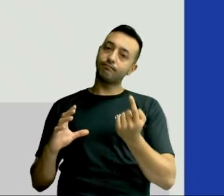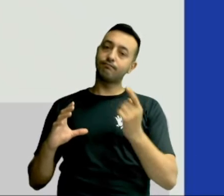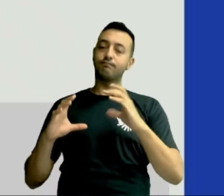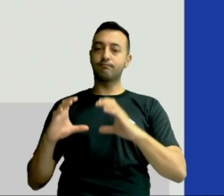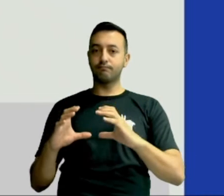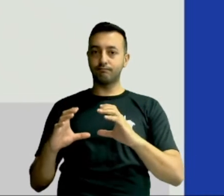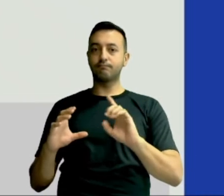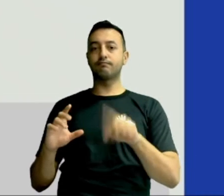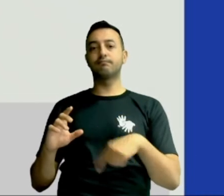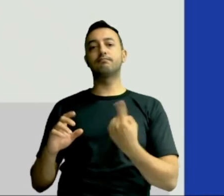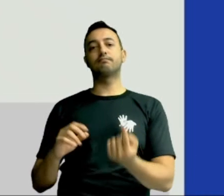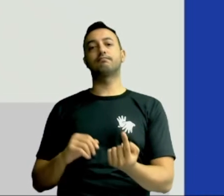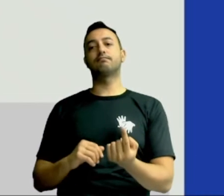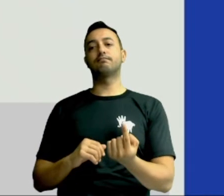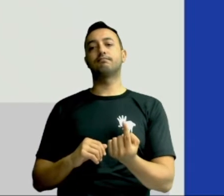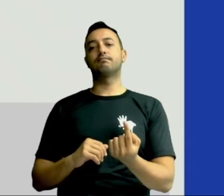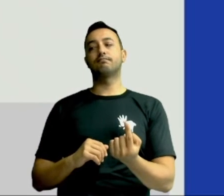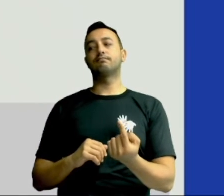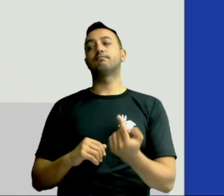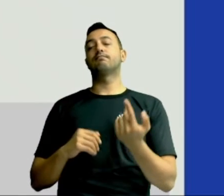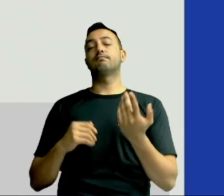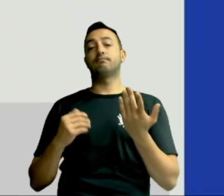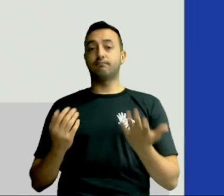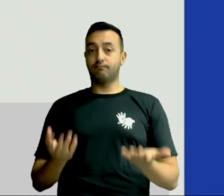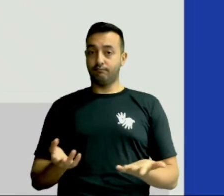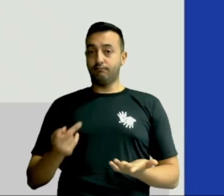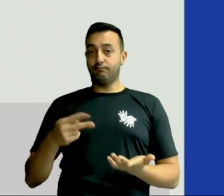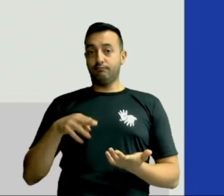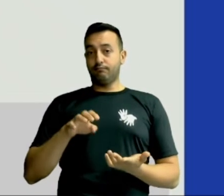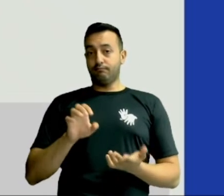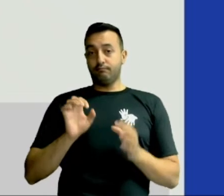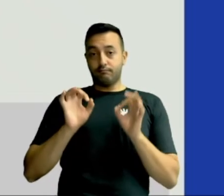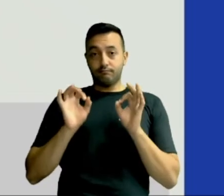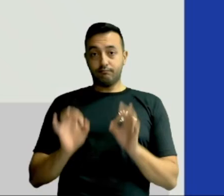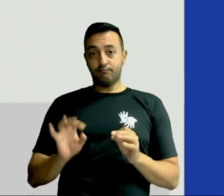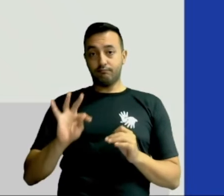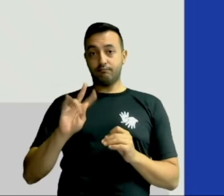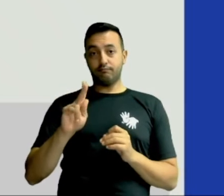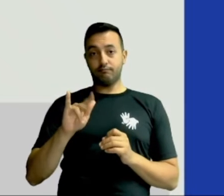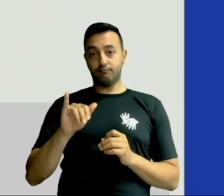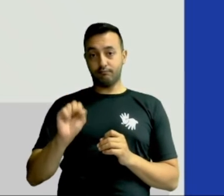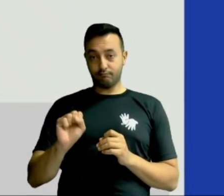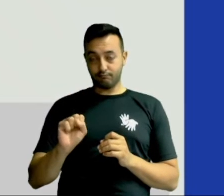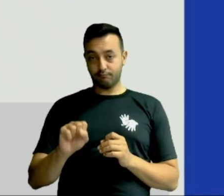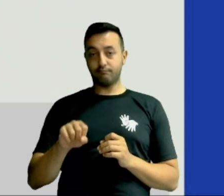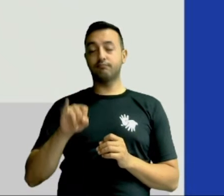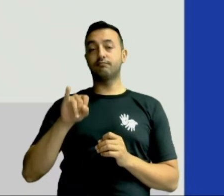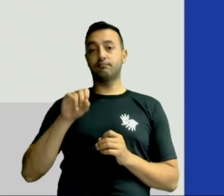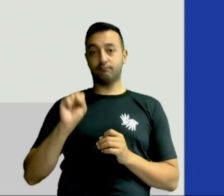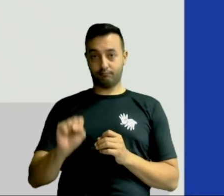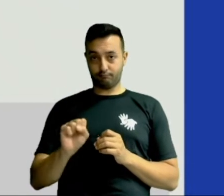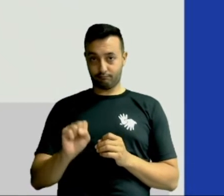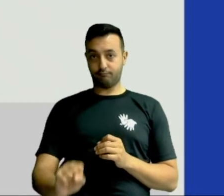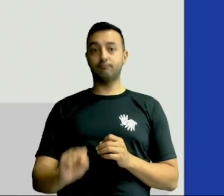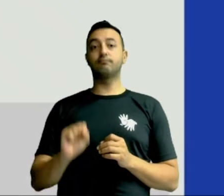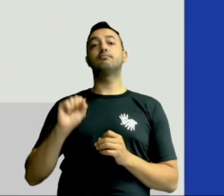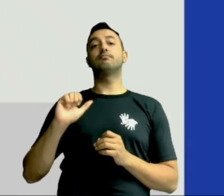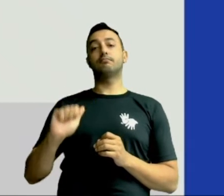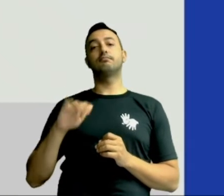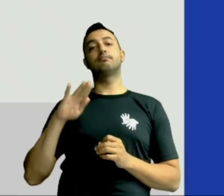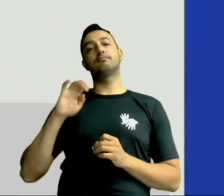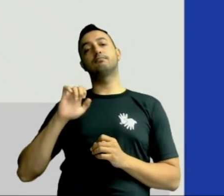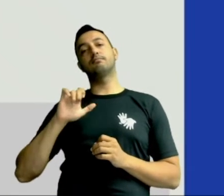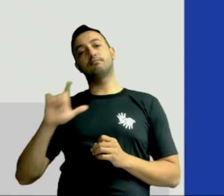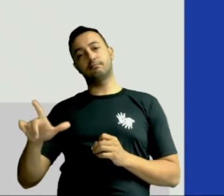Ball ela está no singular então o pronome correto é o diz dizes a Ball